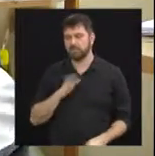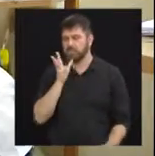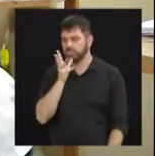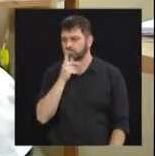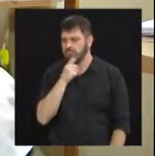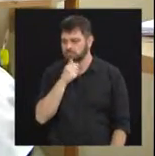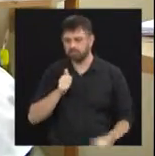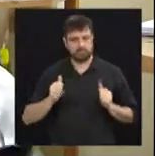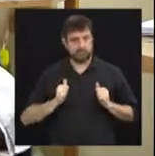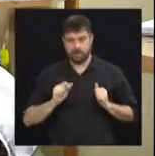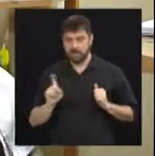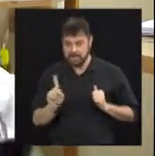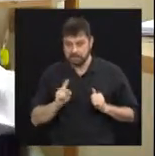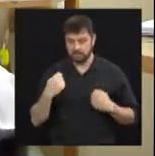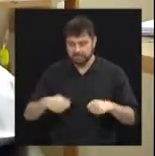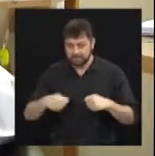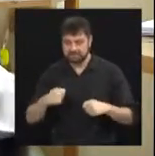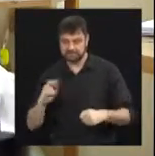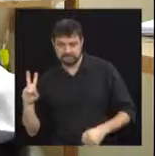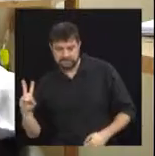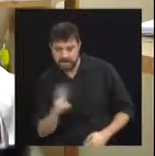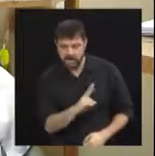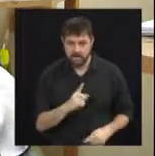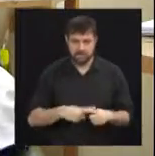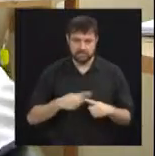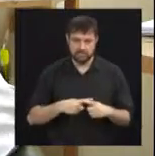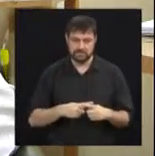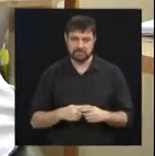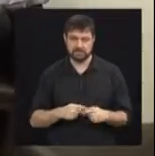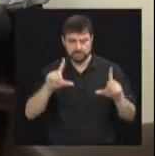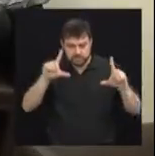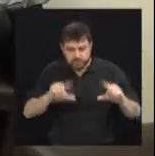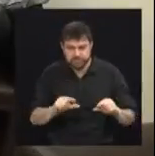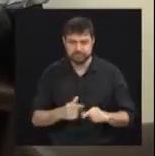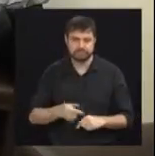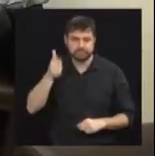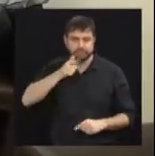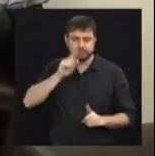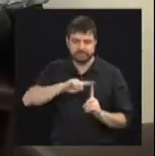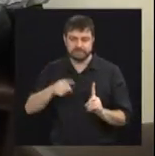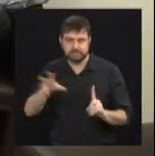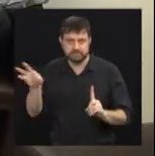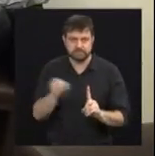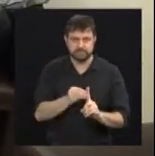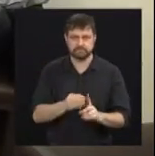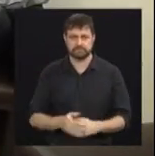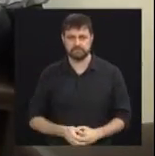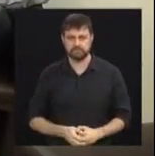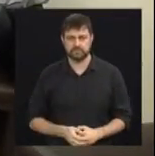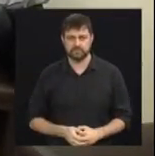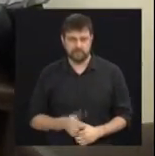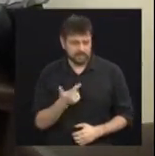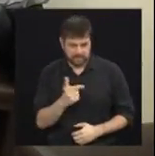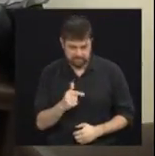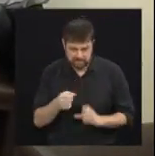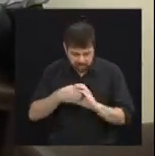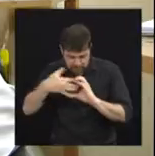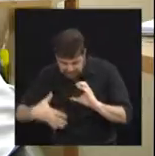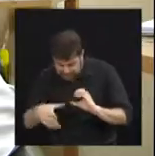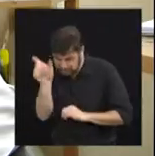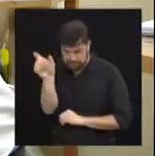porque isso pode prejudicar as chances de gravidez. Então não existe uma característica, um perfil da